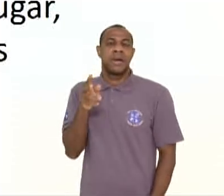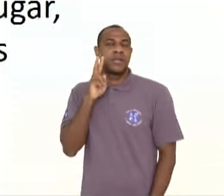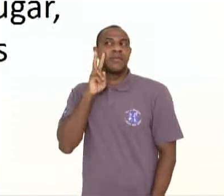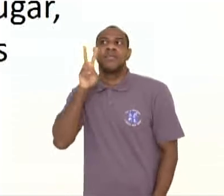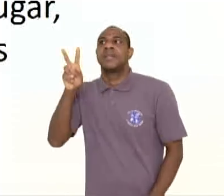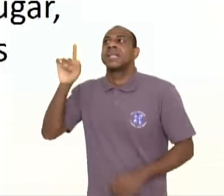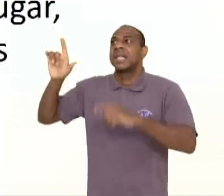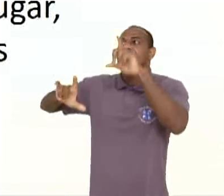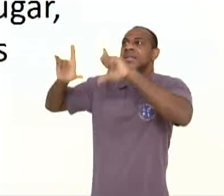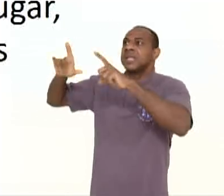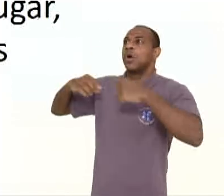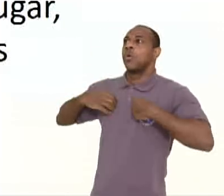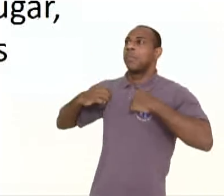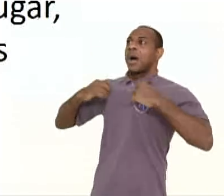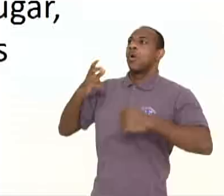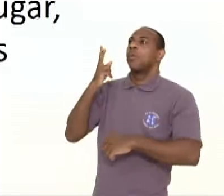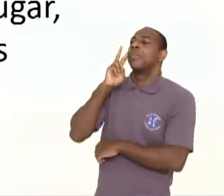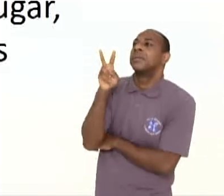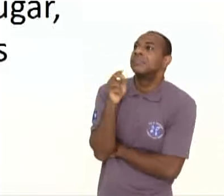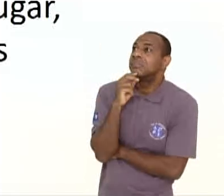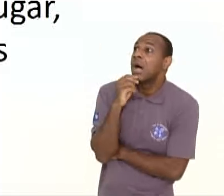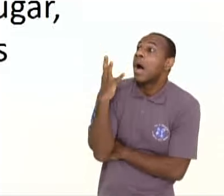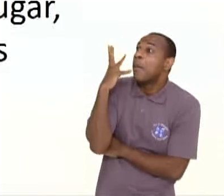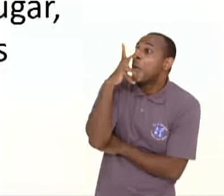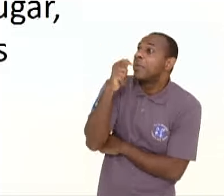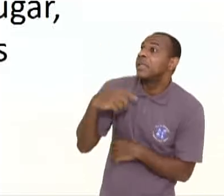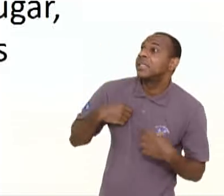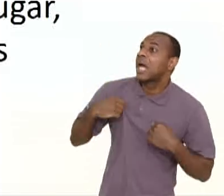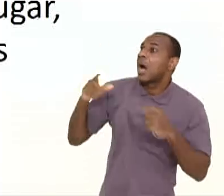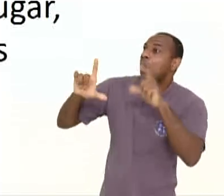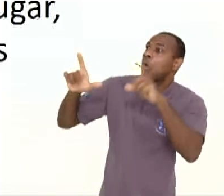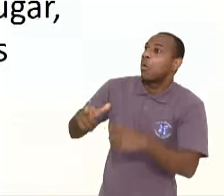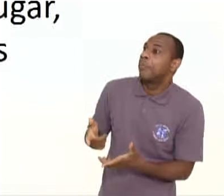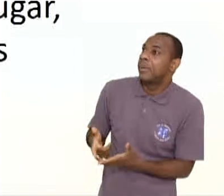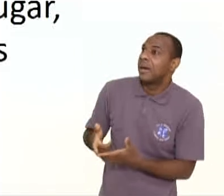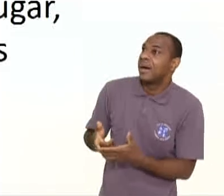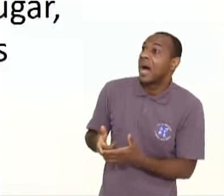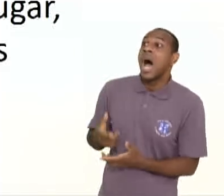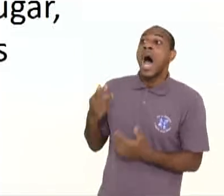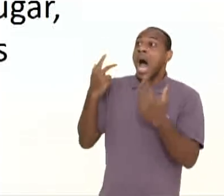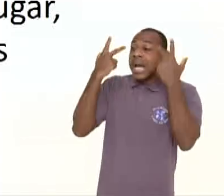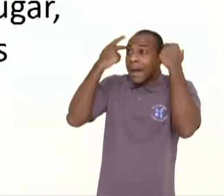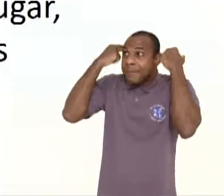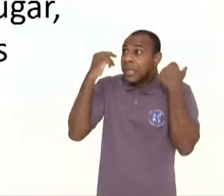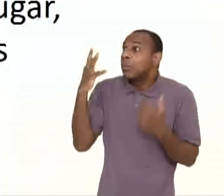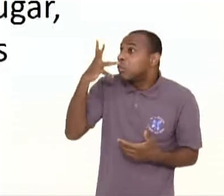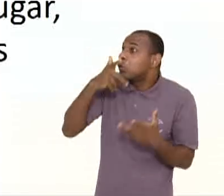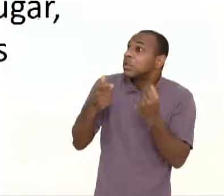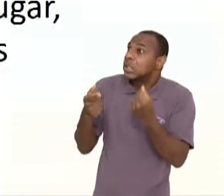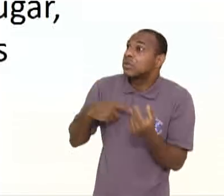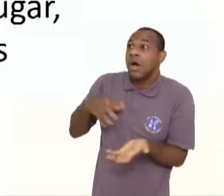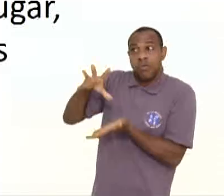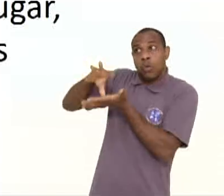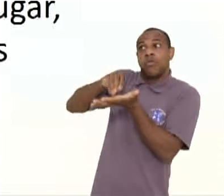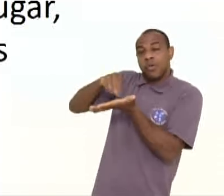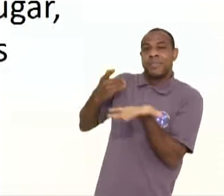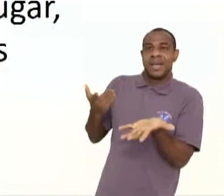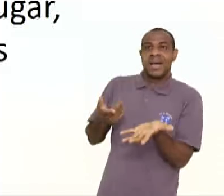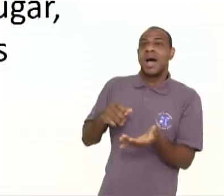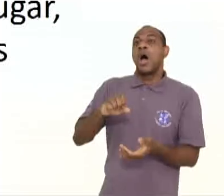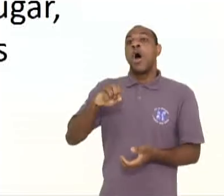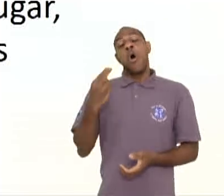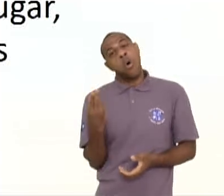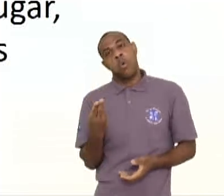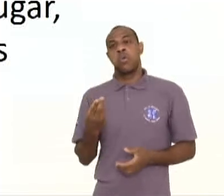por exemplo, e comprarmos uma parecida. Modelos de corte de cabelo, roupas, materiais escolares,